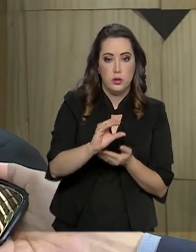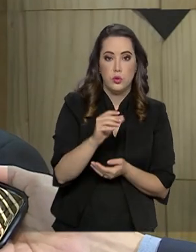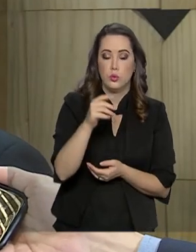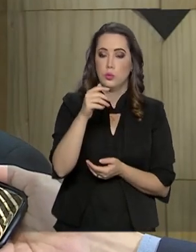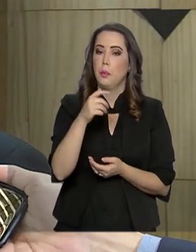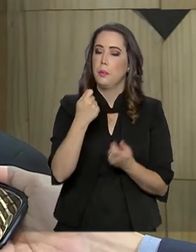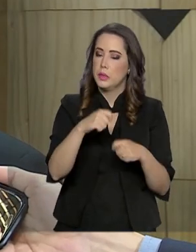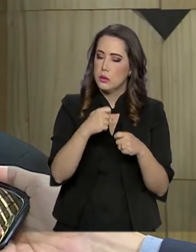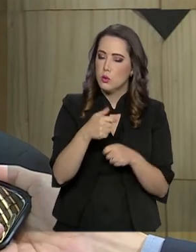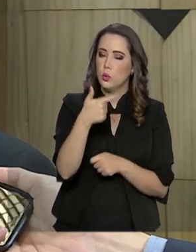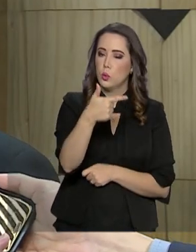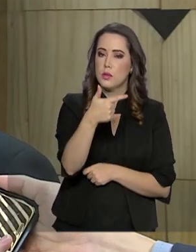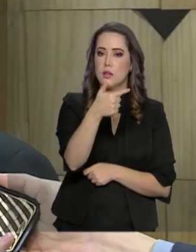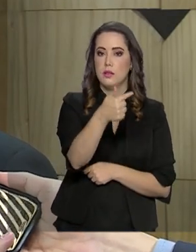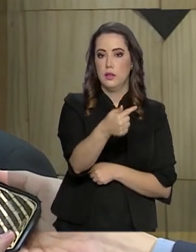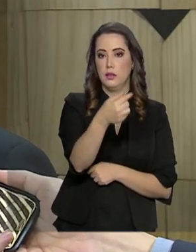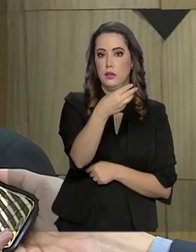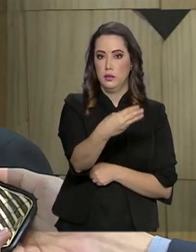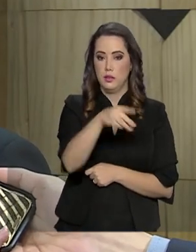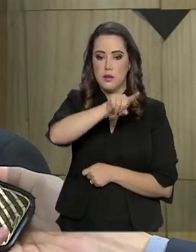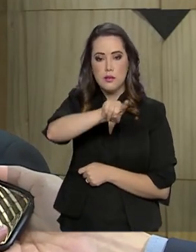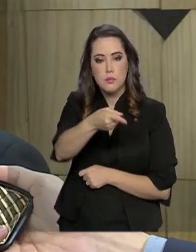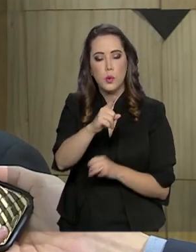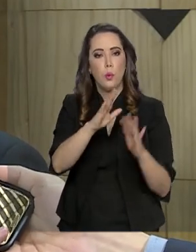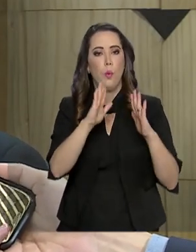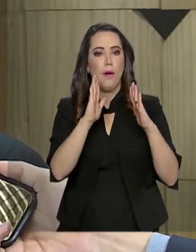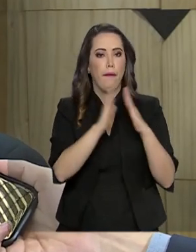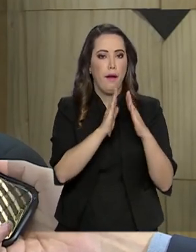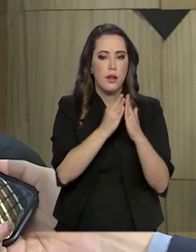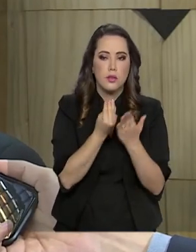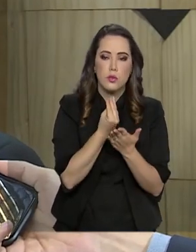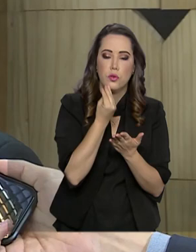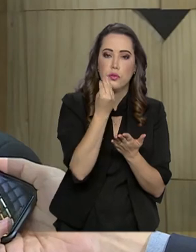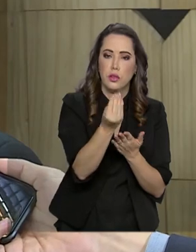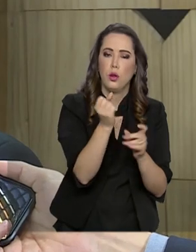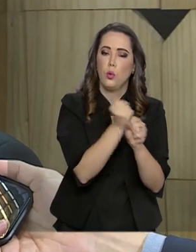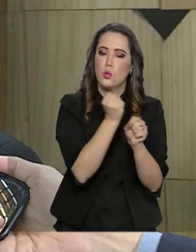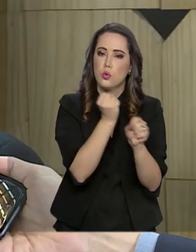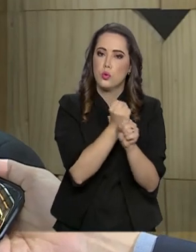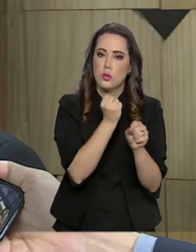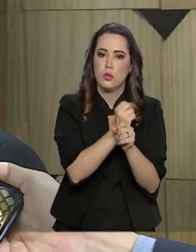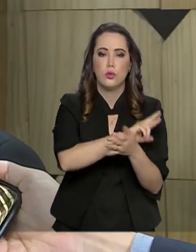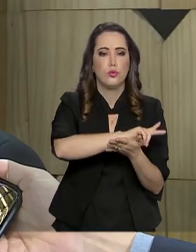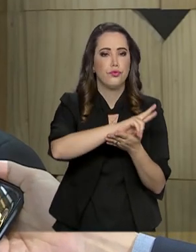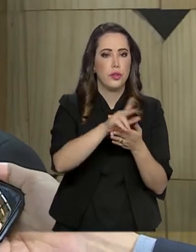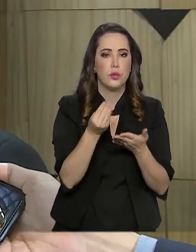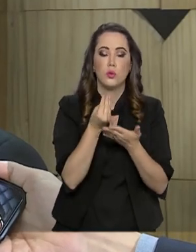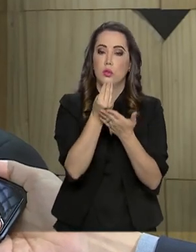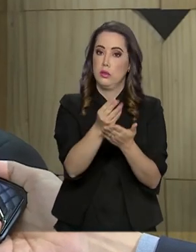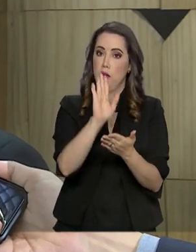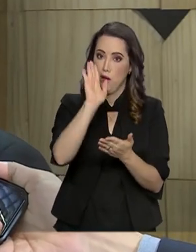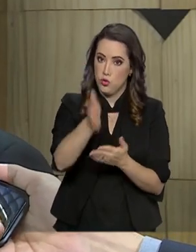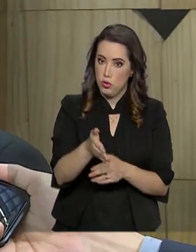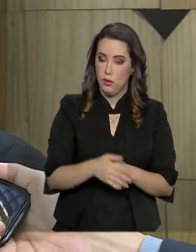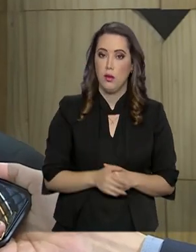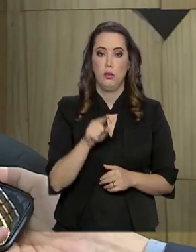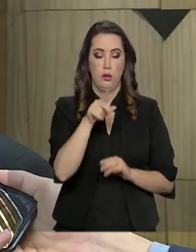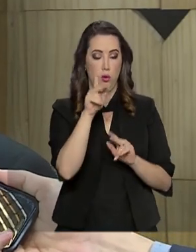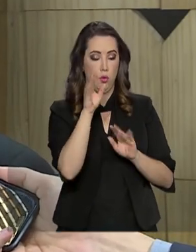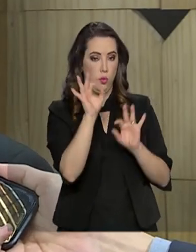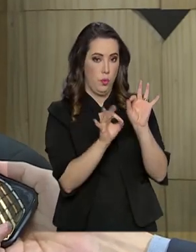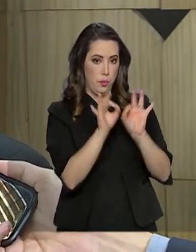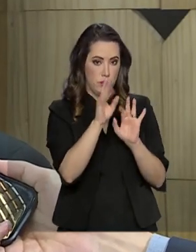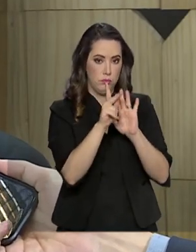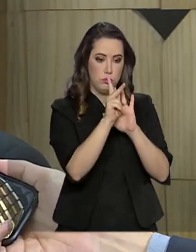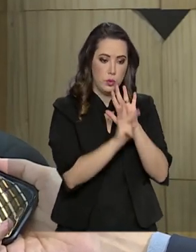unidades, que já continuam em construção, nós entregamos mais de 245 mil unidades este ano. Então, o programa que